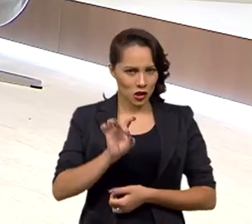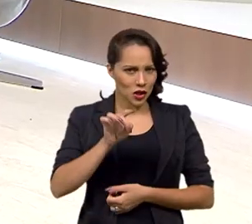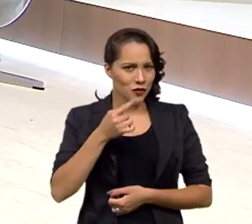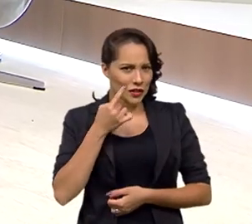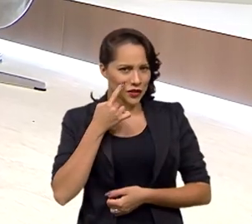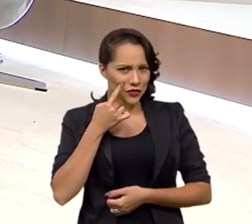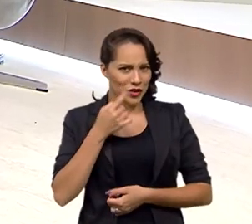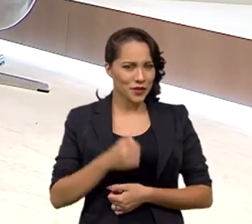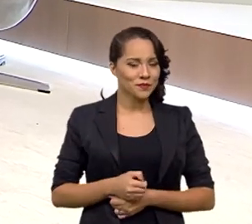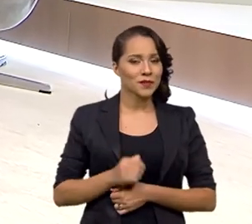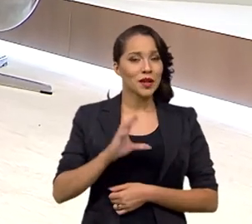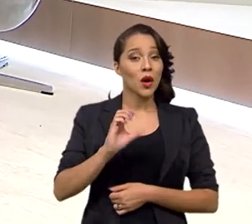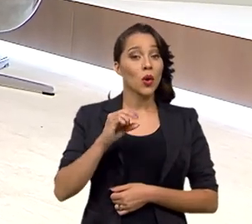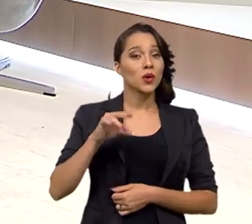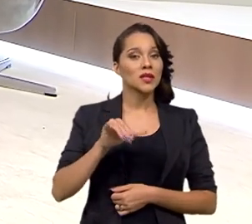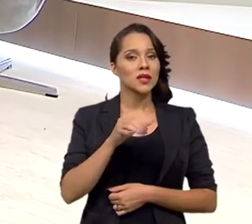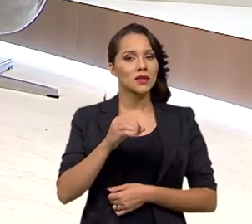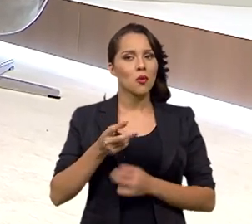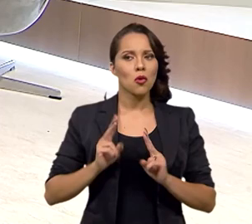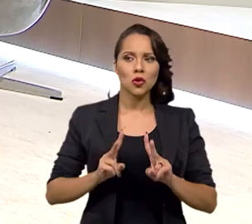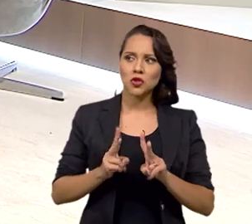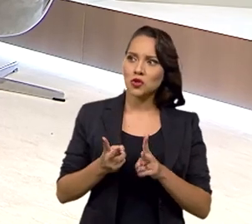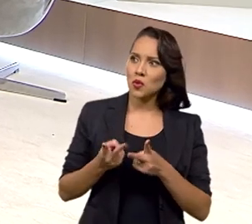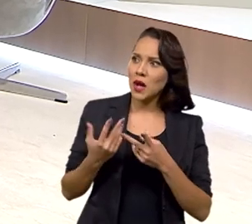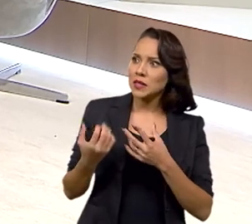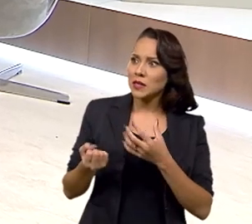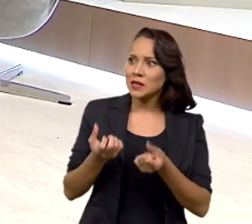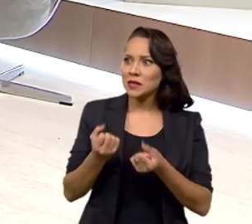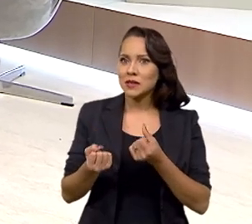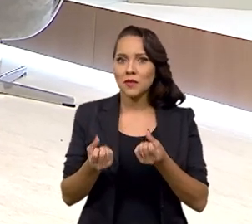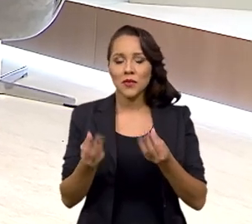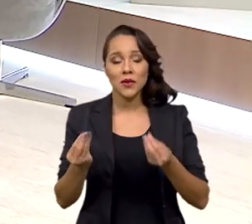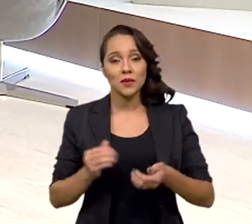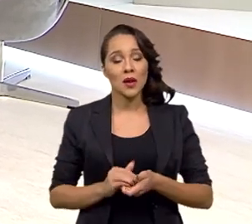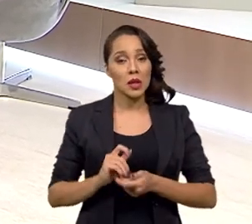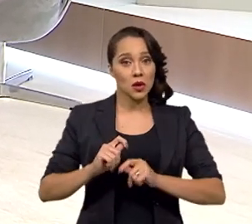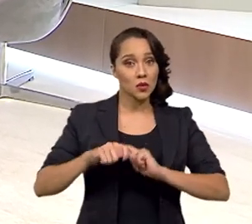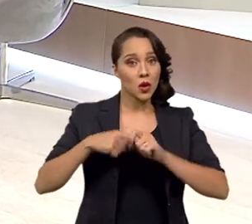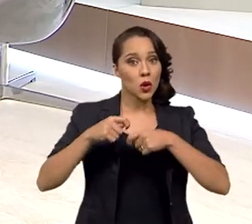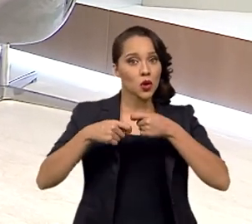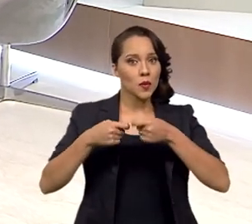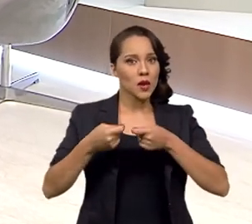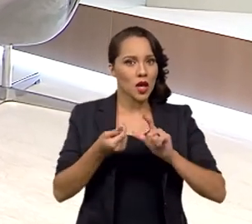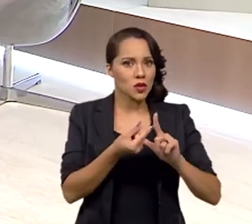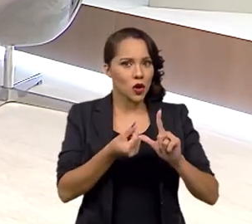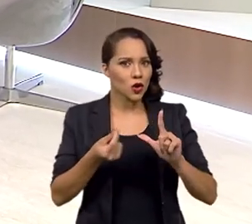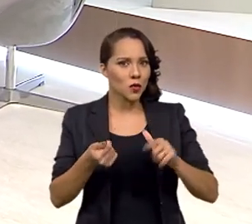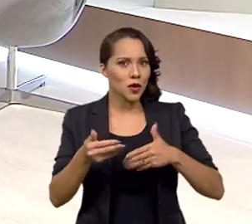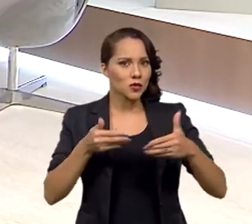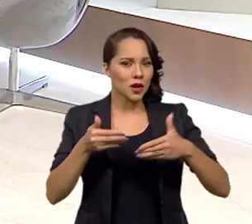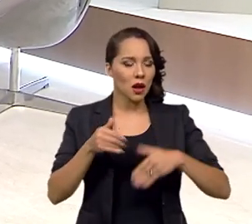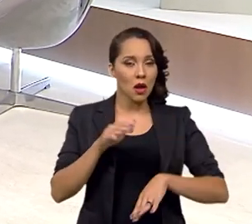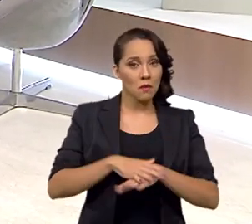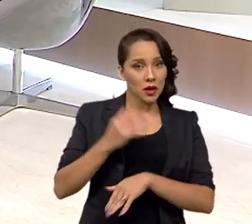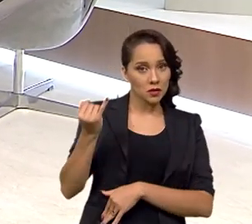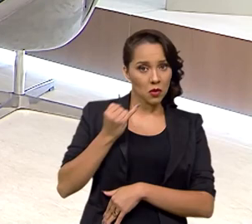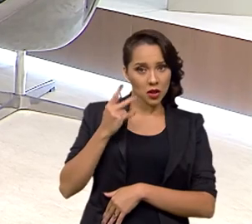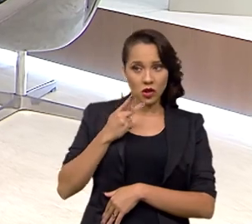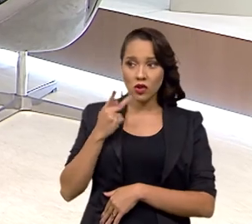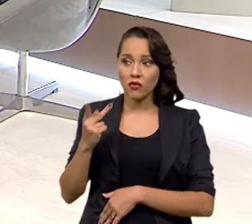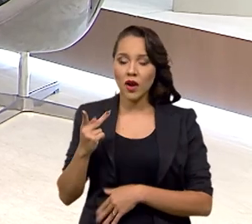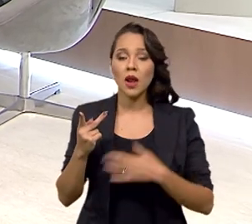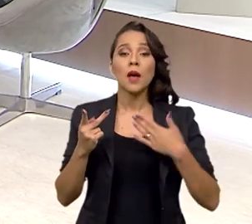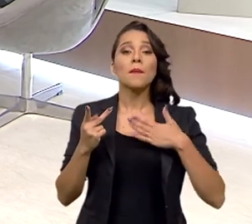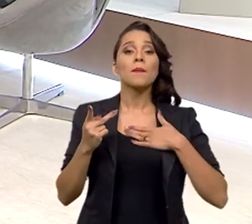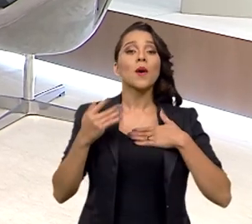você olhar que as concessões continuam tendo demanda então numa economia de mercado mais importante do que eu falo são